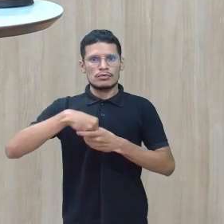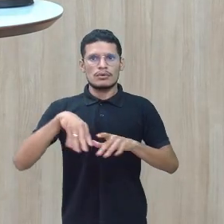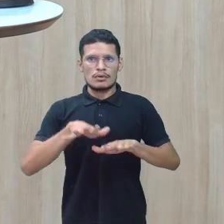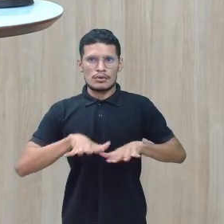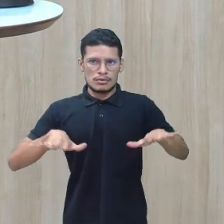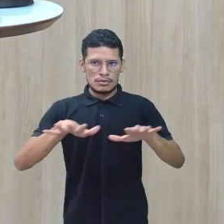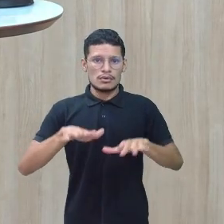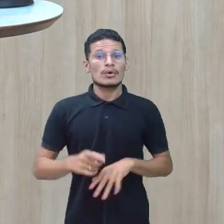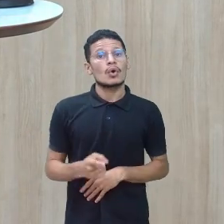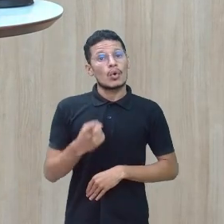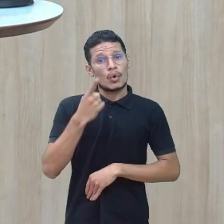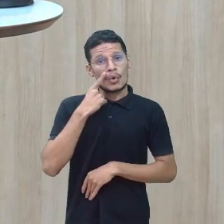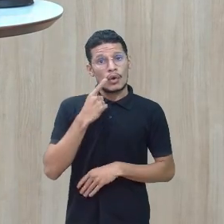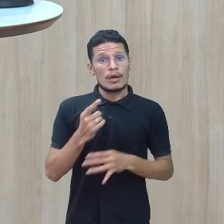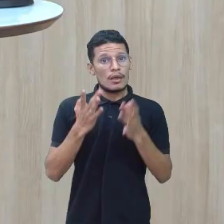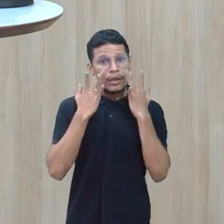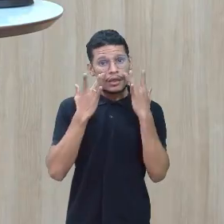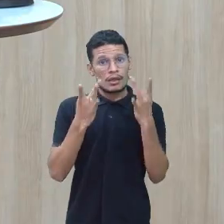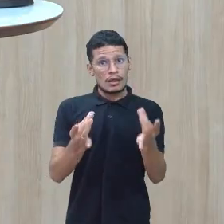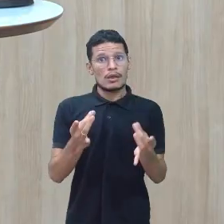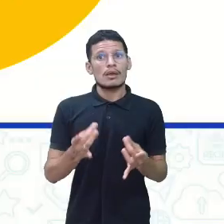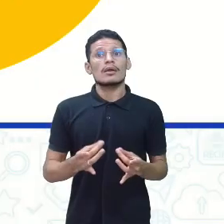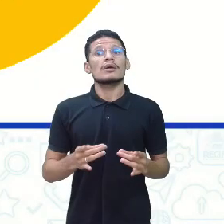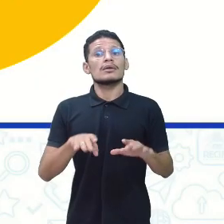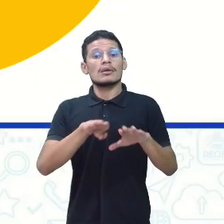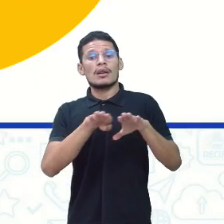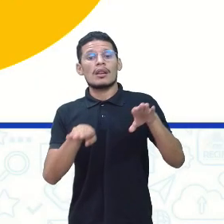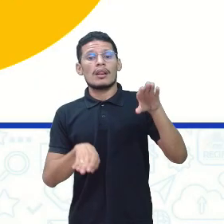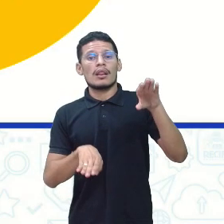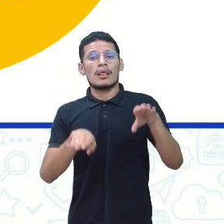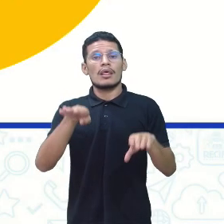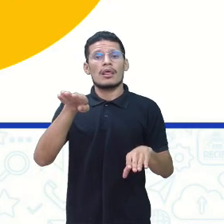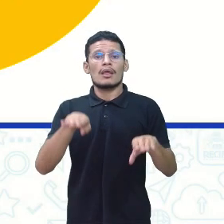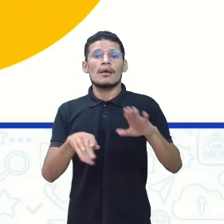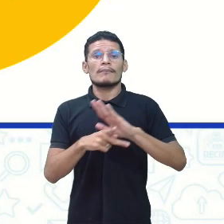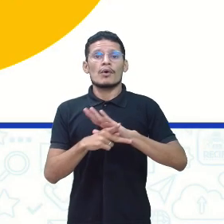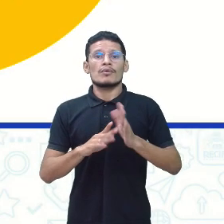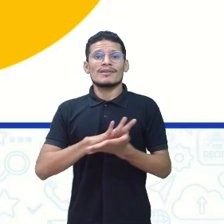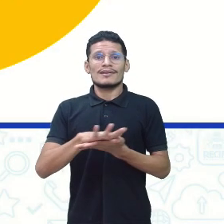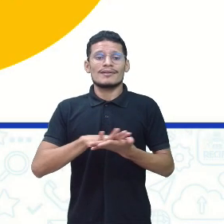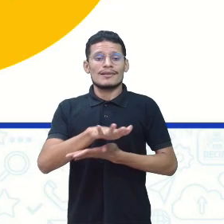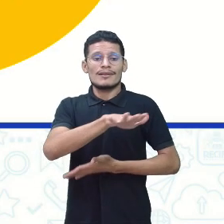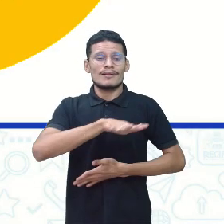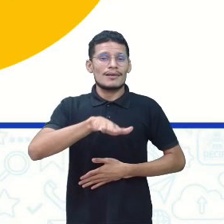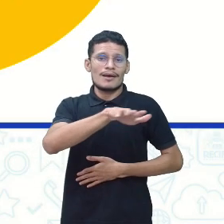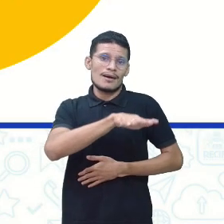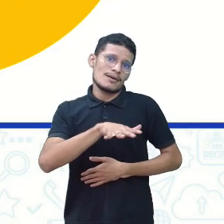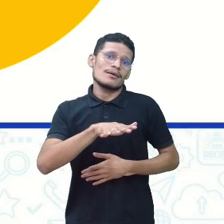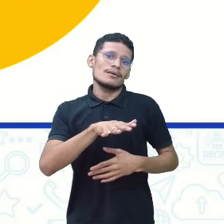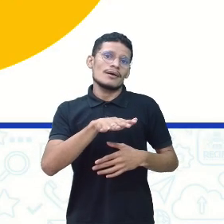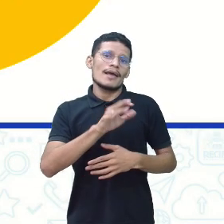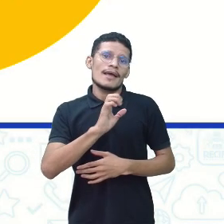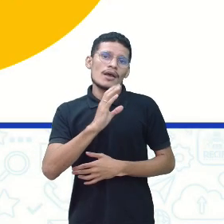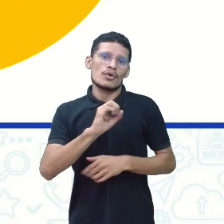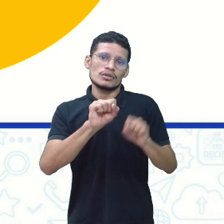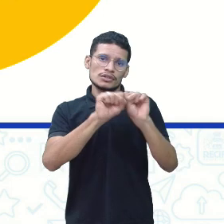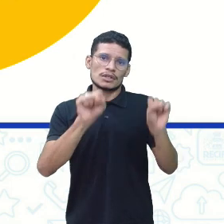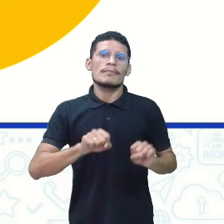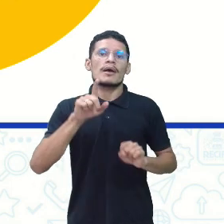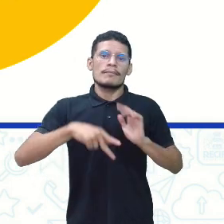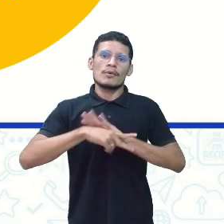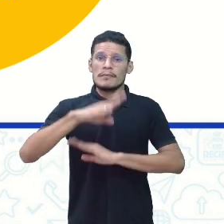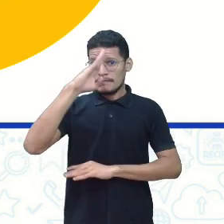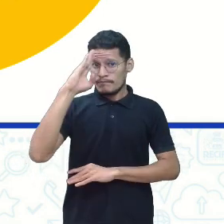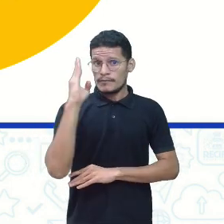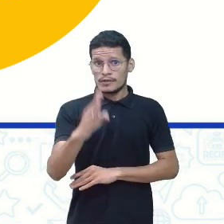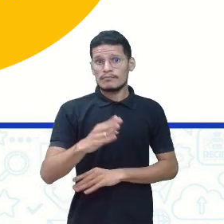Agora, fiquem atentos. O desequilíbrio do ecossistema é um dos principais problemas ambientais da